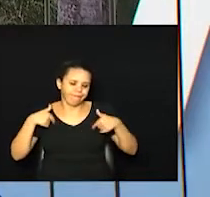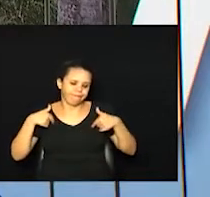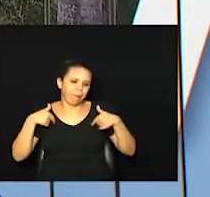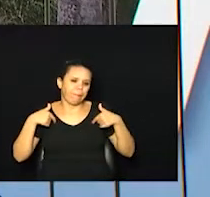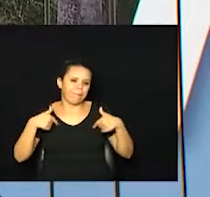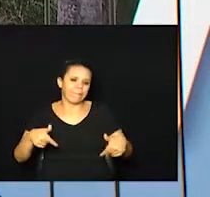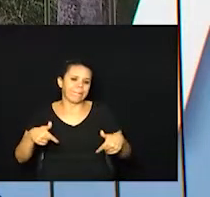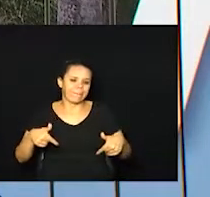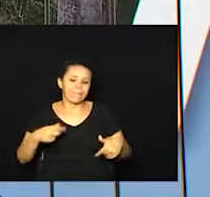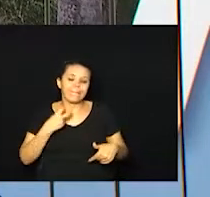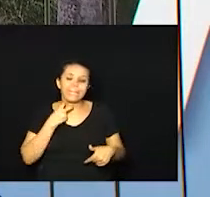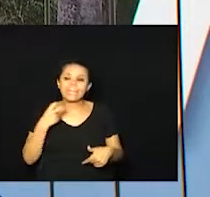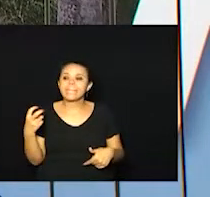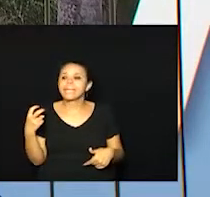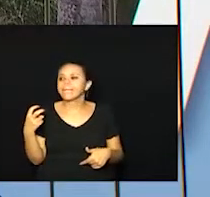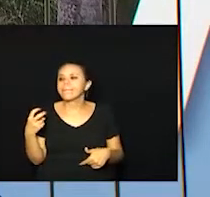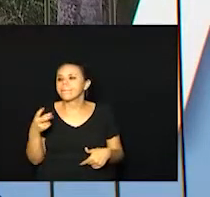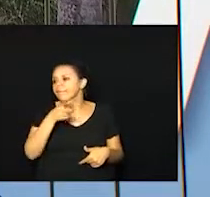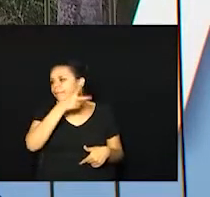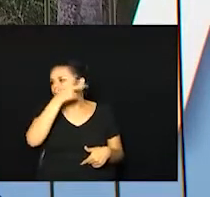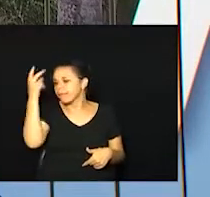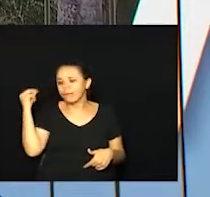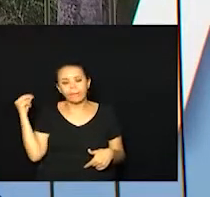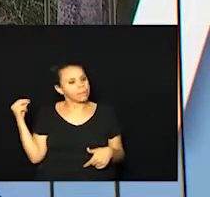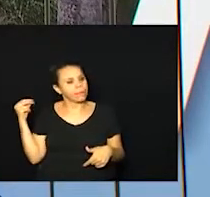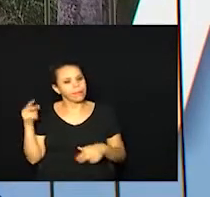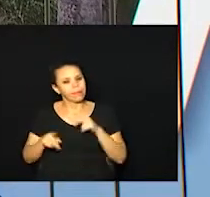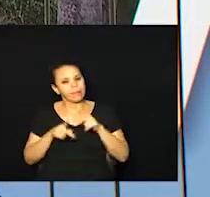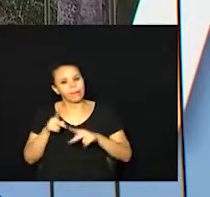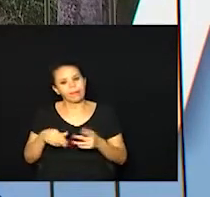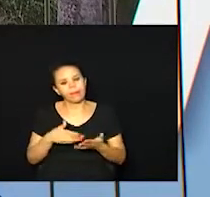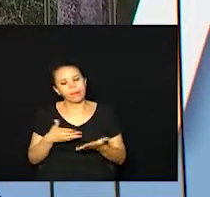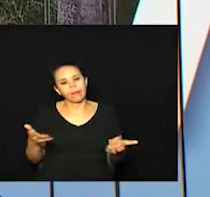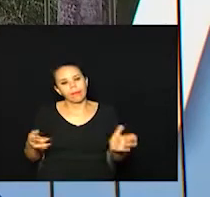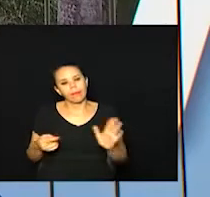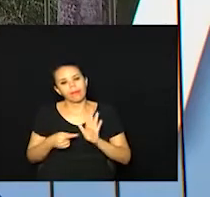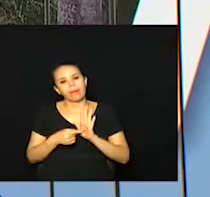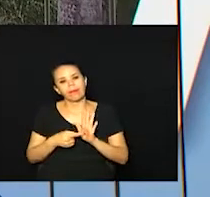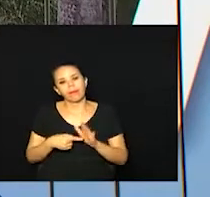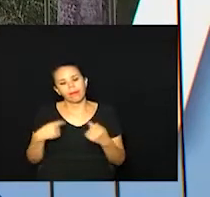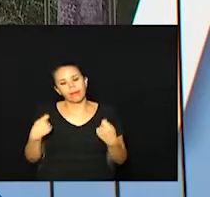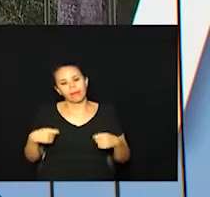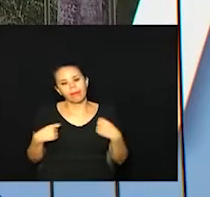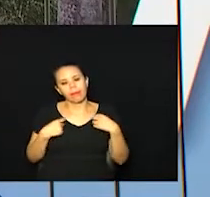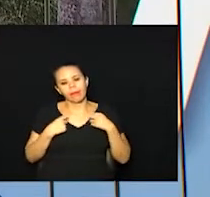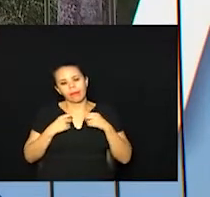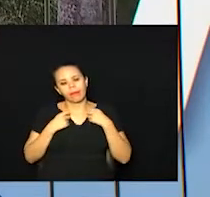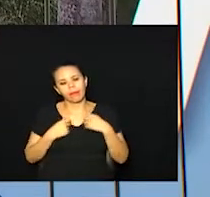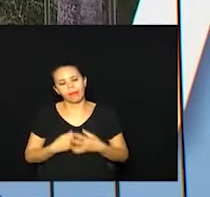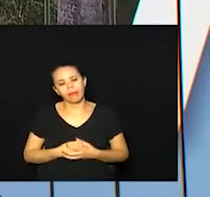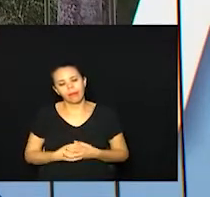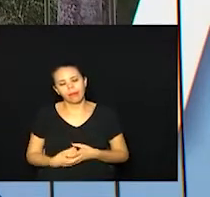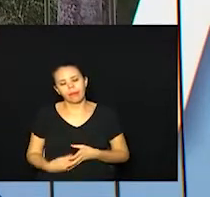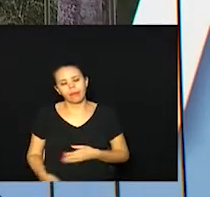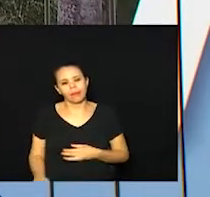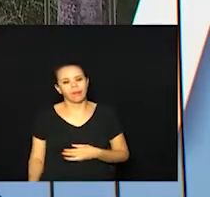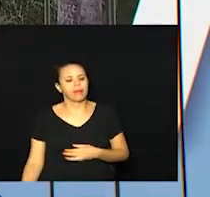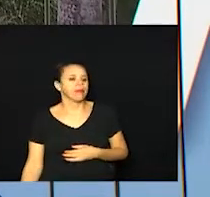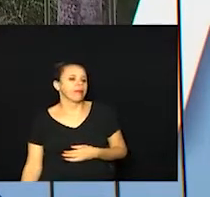com muita voz pública do povo, apontando as necessidades.